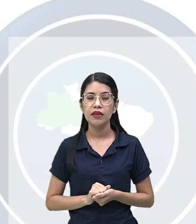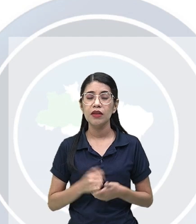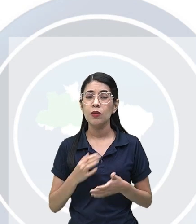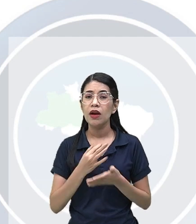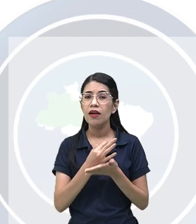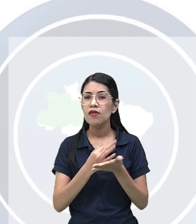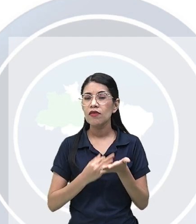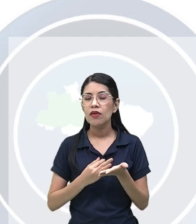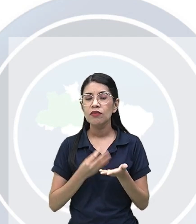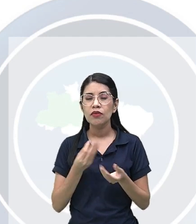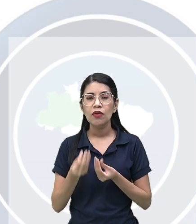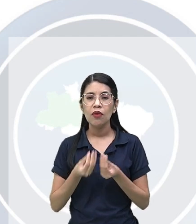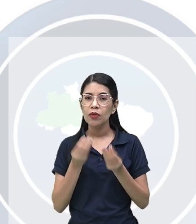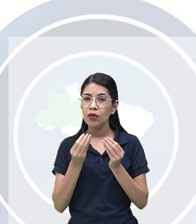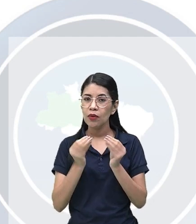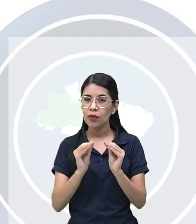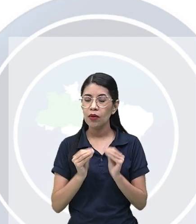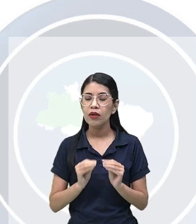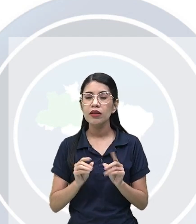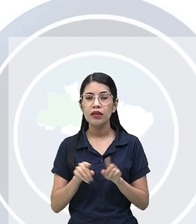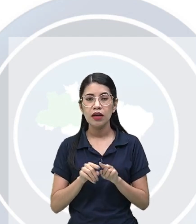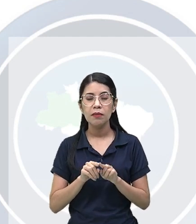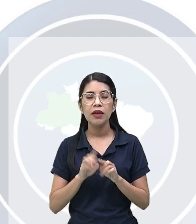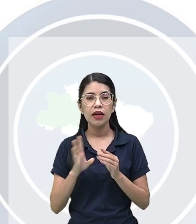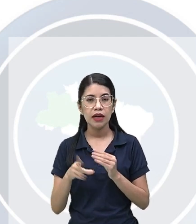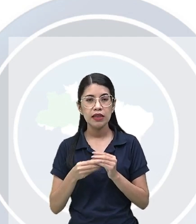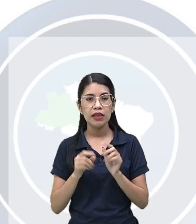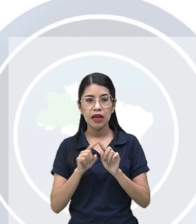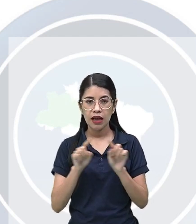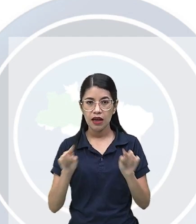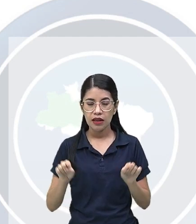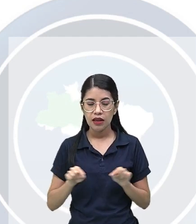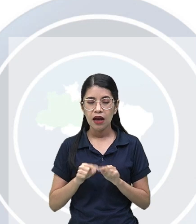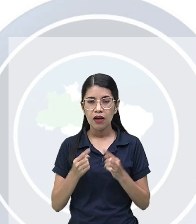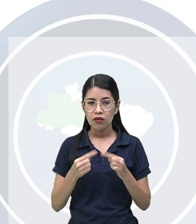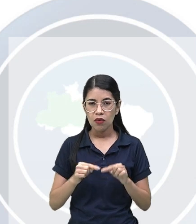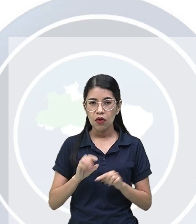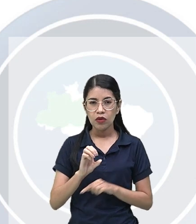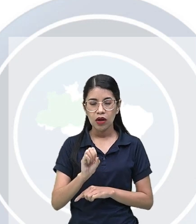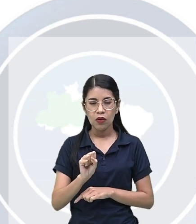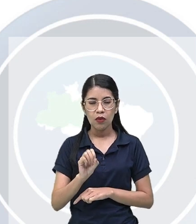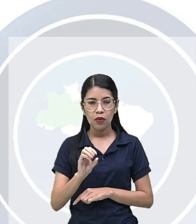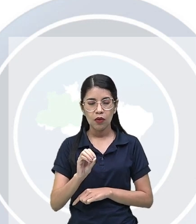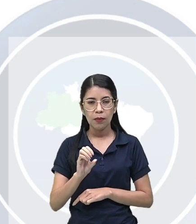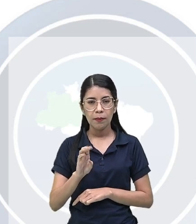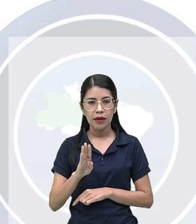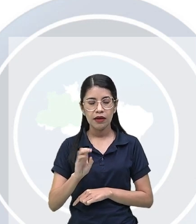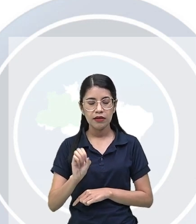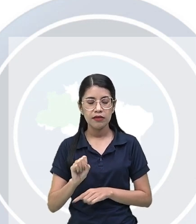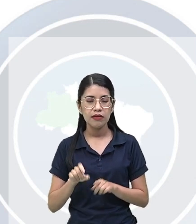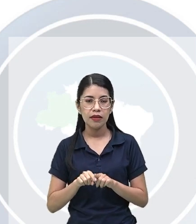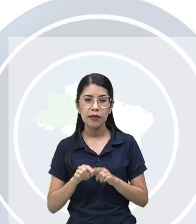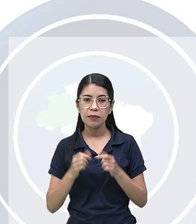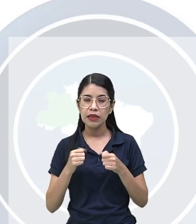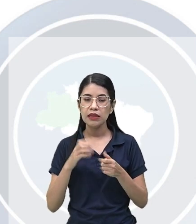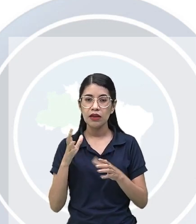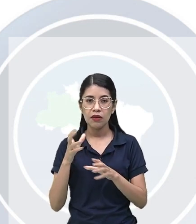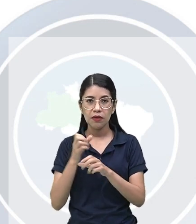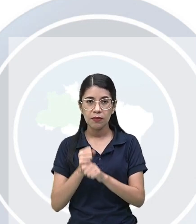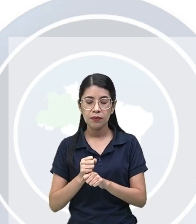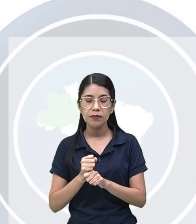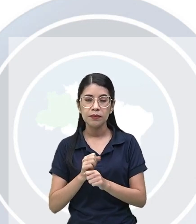faltas, inserir em observações, mas a falta precisa ser computada, Isso. né? Ok.